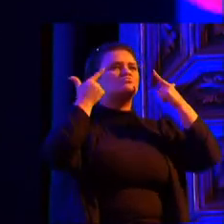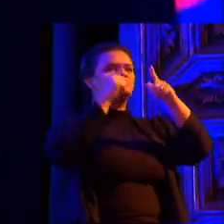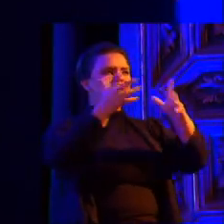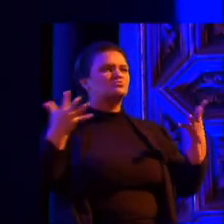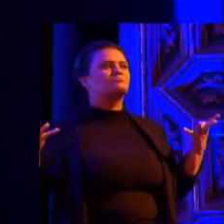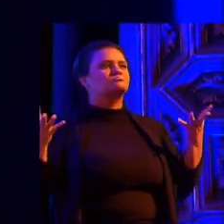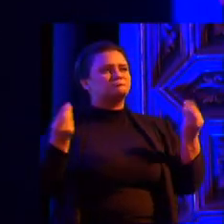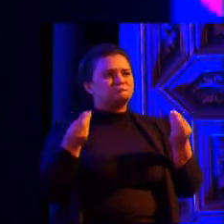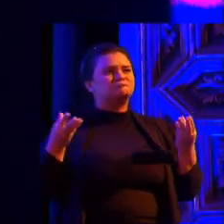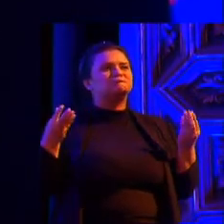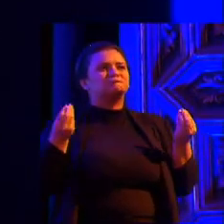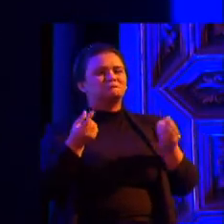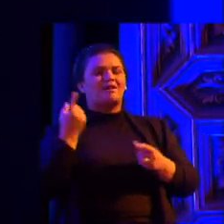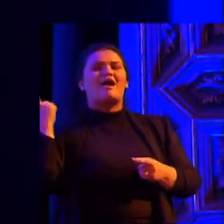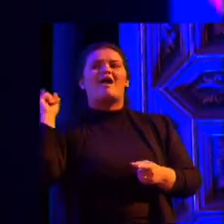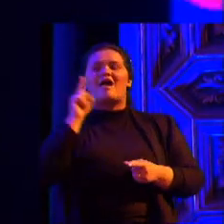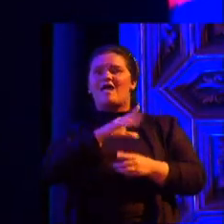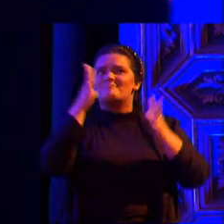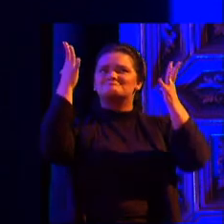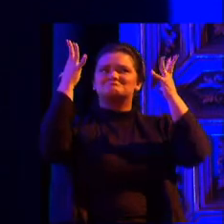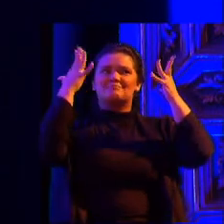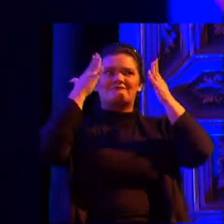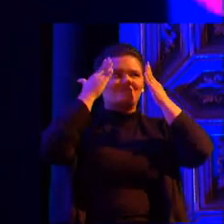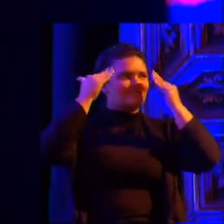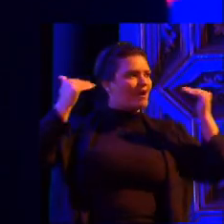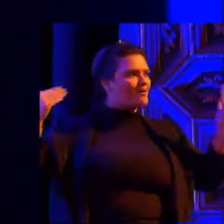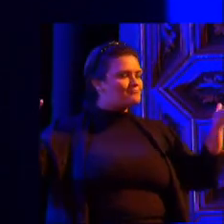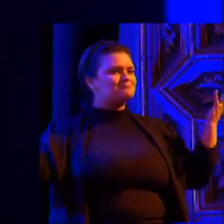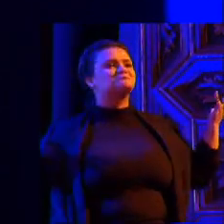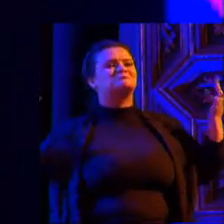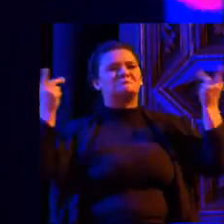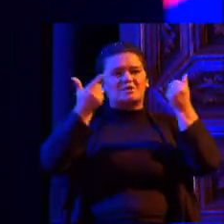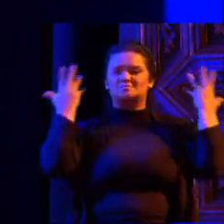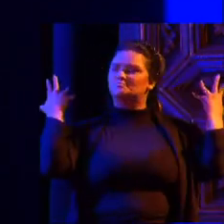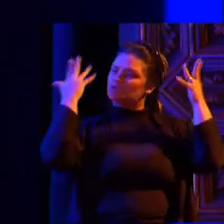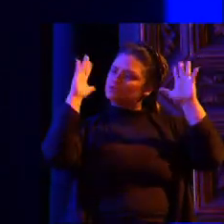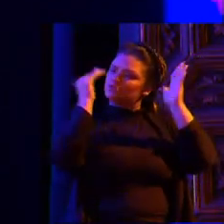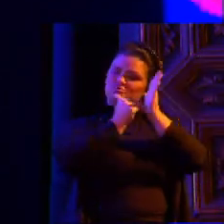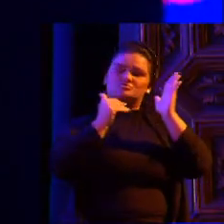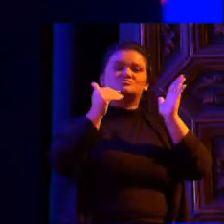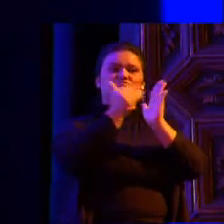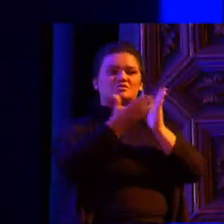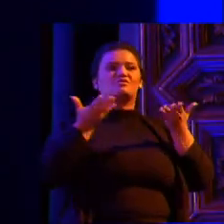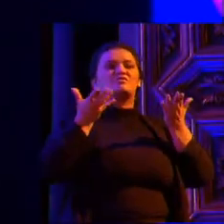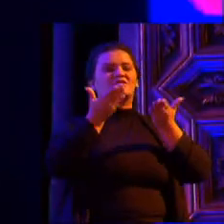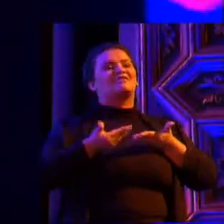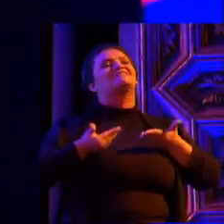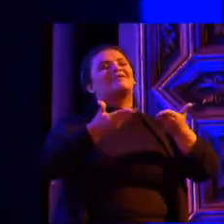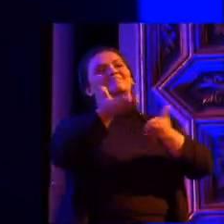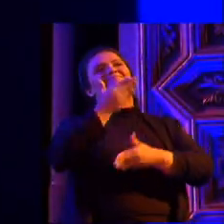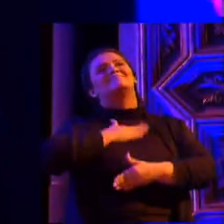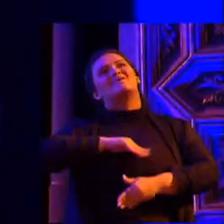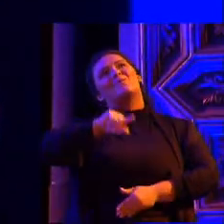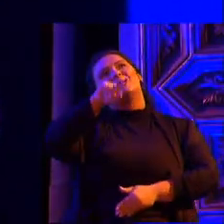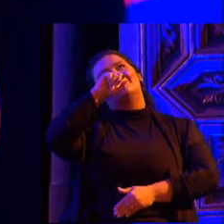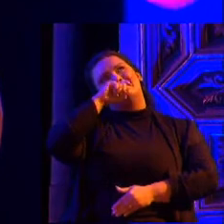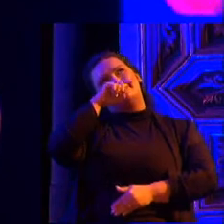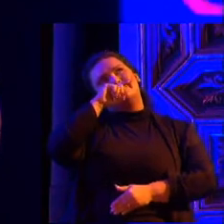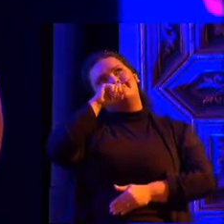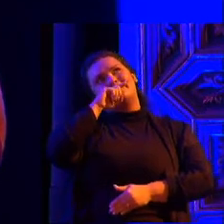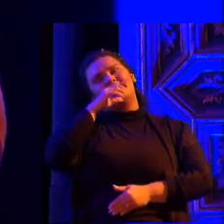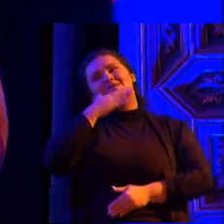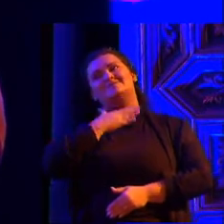pampas, e isso é fabuloso. Parabéns para todos nós. Eu queria oferecer esse prêmio ao meu pai, que me